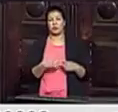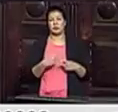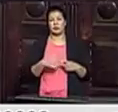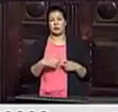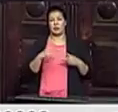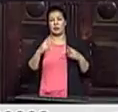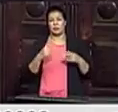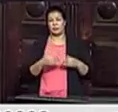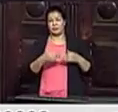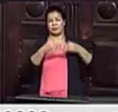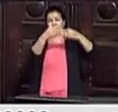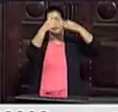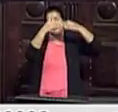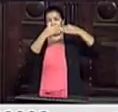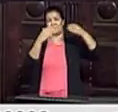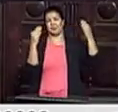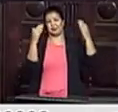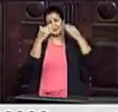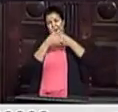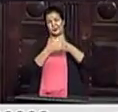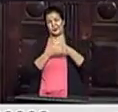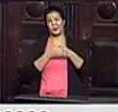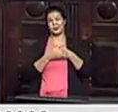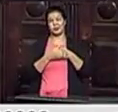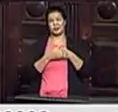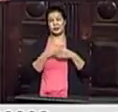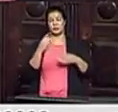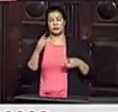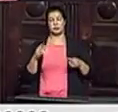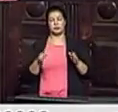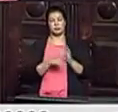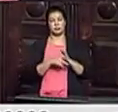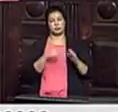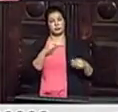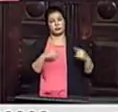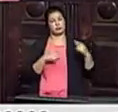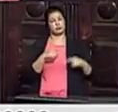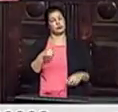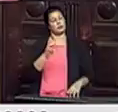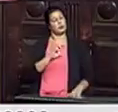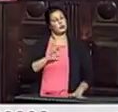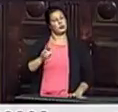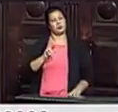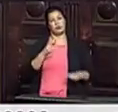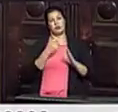do partido político a que pertence. Isto não é reforma política.